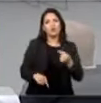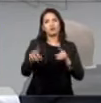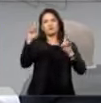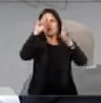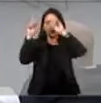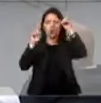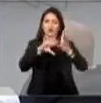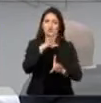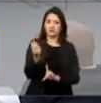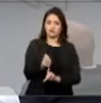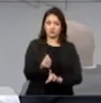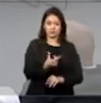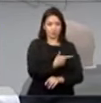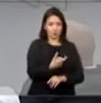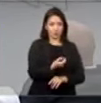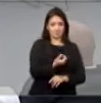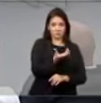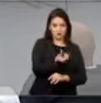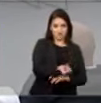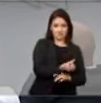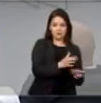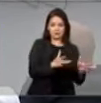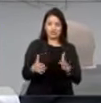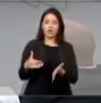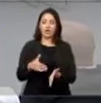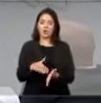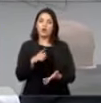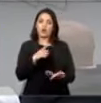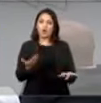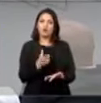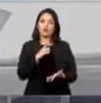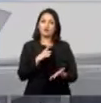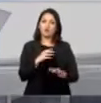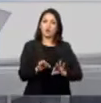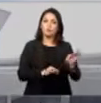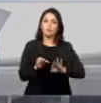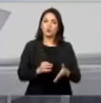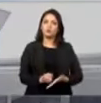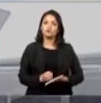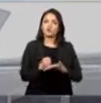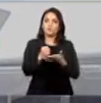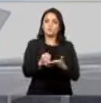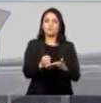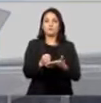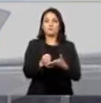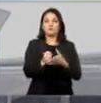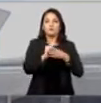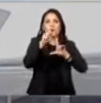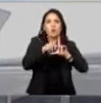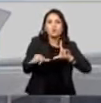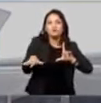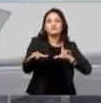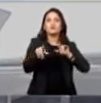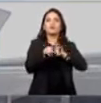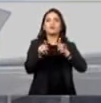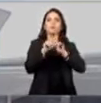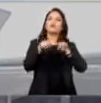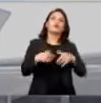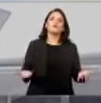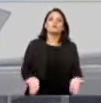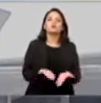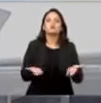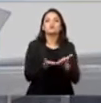2006, o Brasil conta com o PRODAV, Programa de Apoio ao Desenvolvimento da Indústria Audiovisual, um programa específico de ação governamental destinado a induzir o